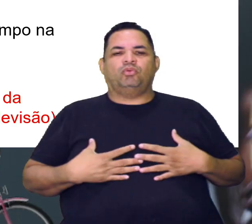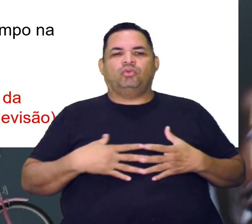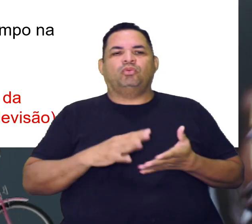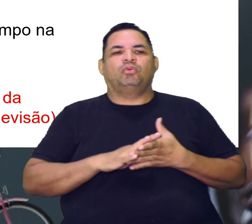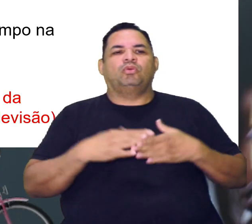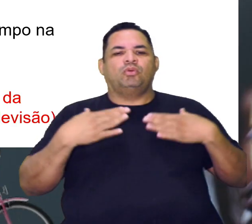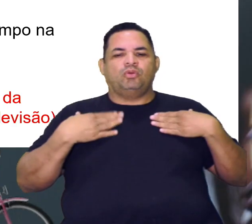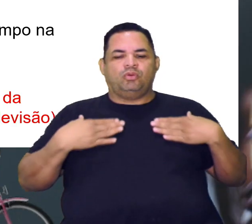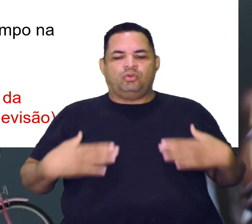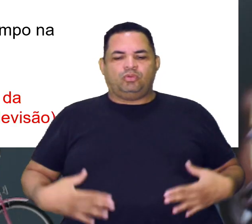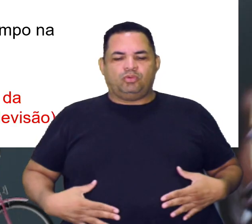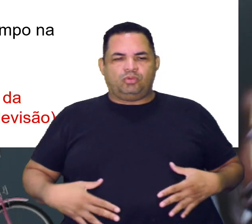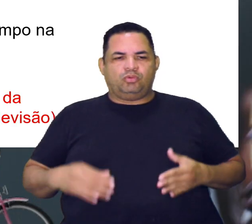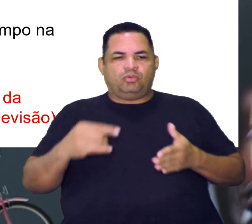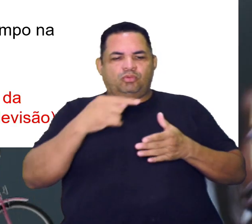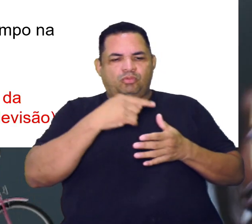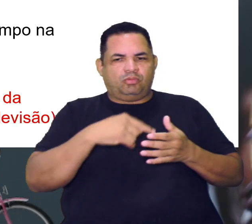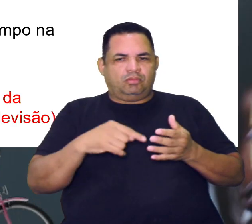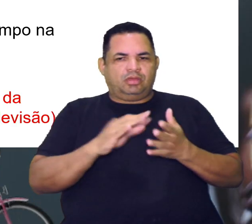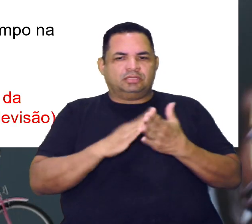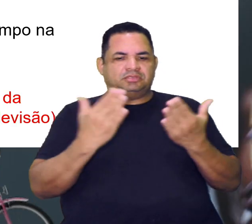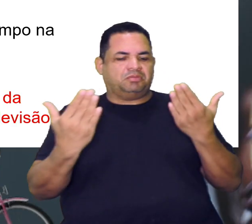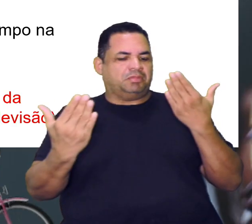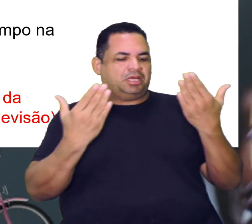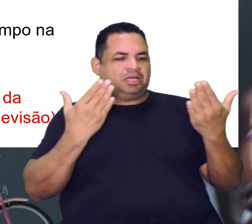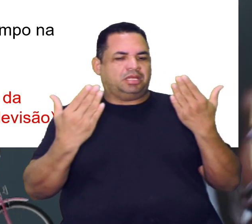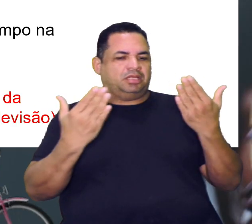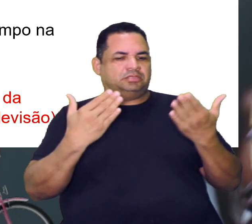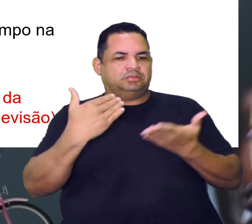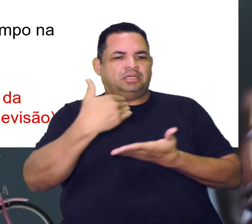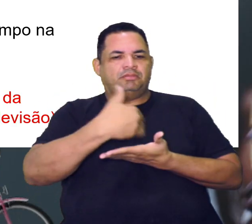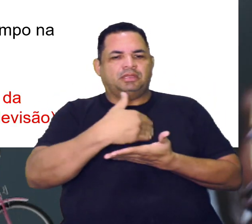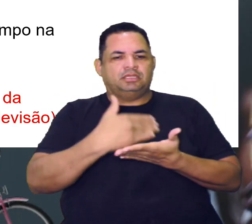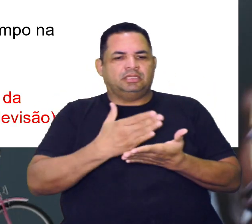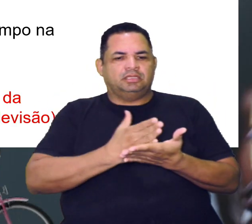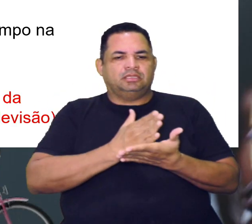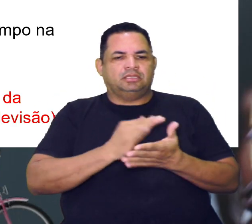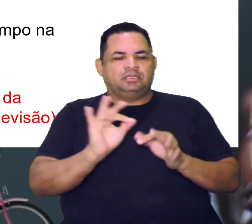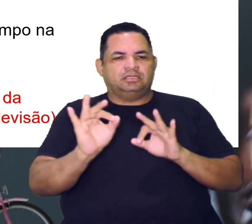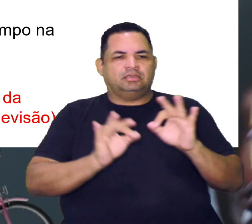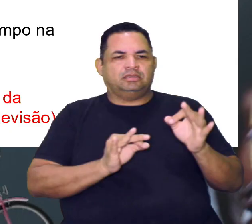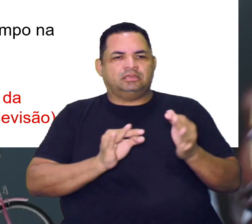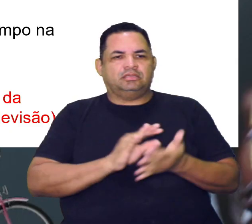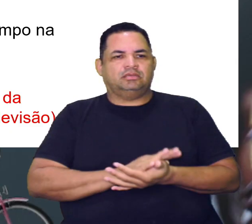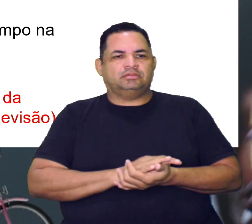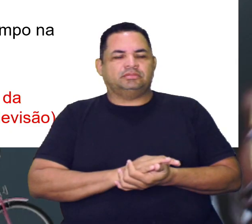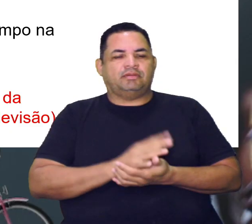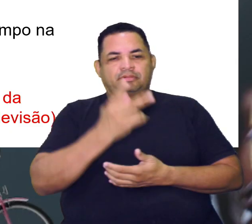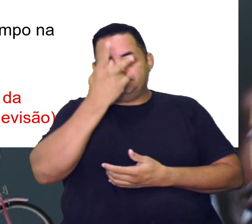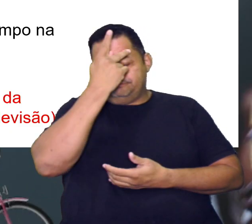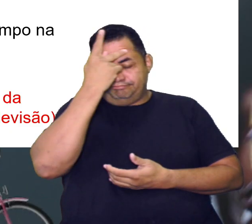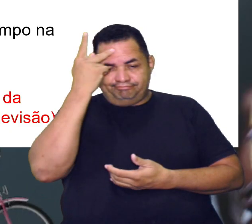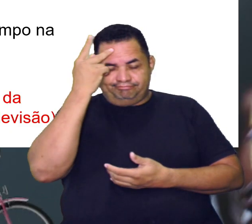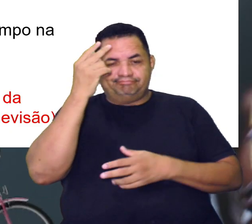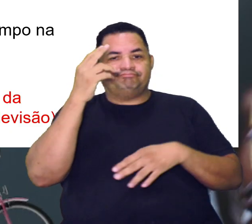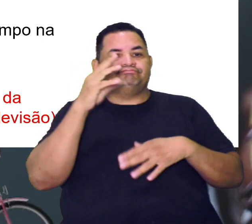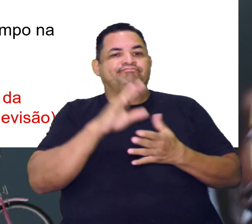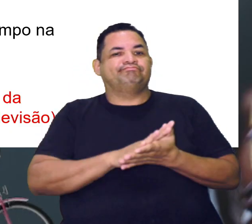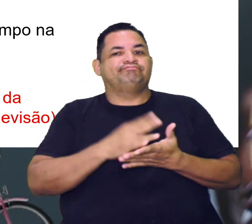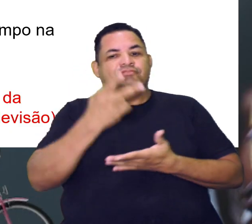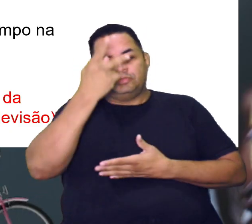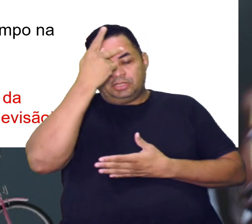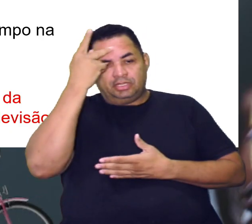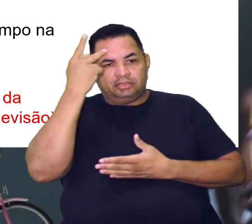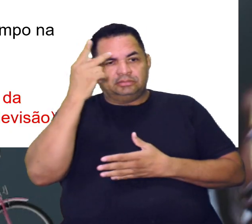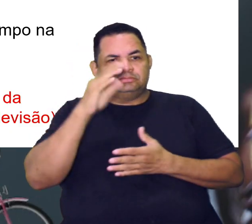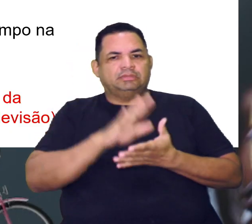batatinha, né, gente? Então, é fazendo essa alusão aí com relação à batata. E aí, é uma pessoa que,